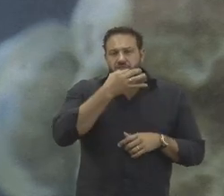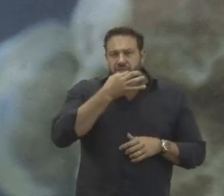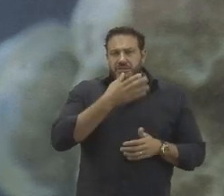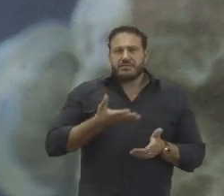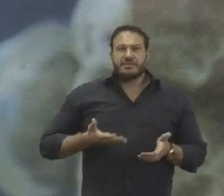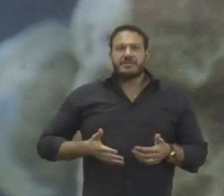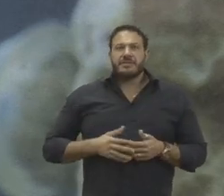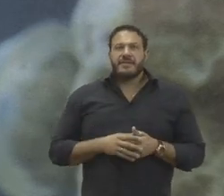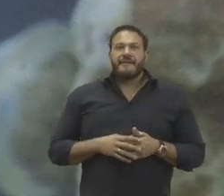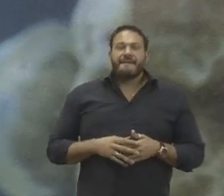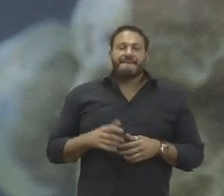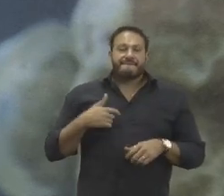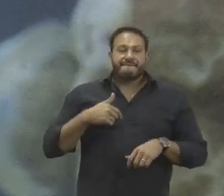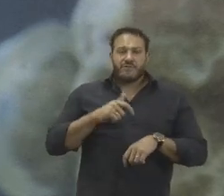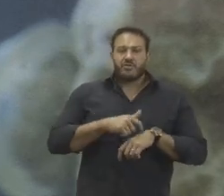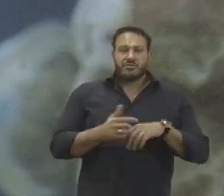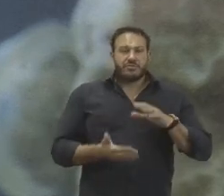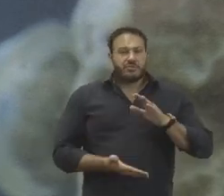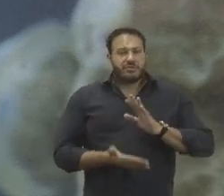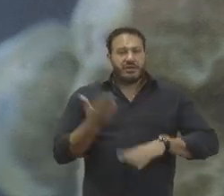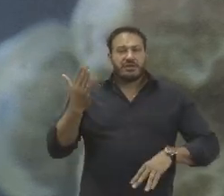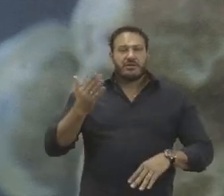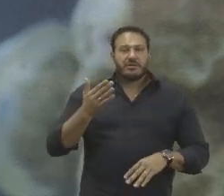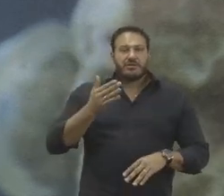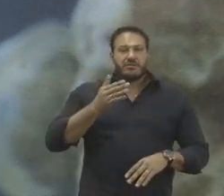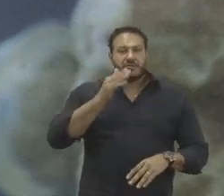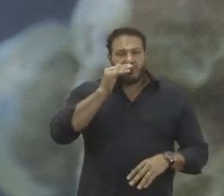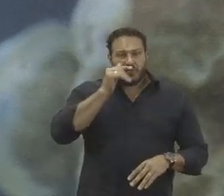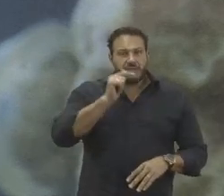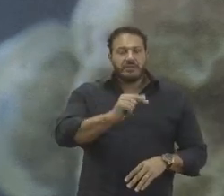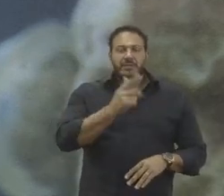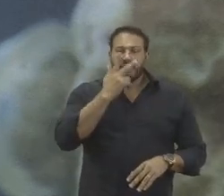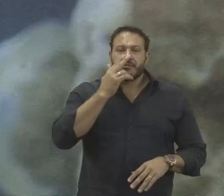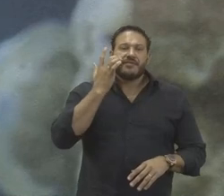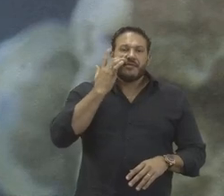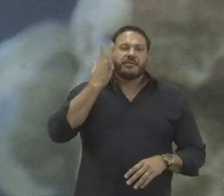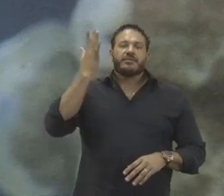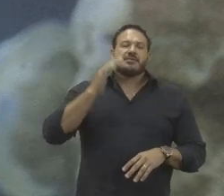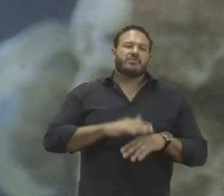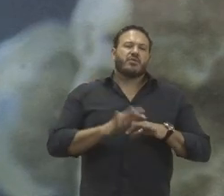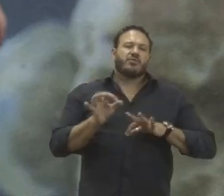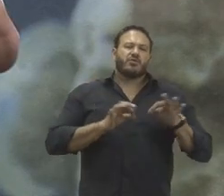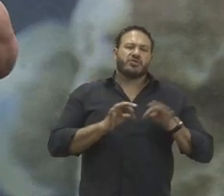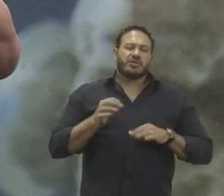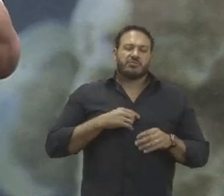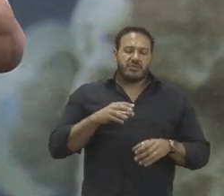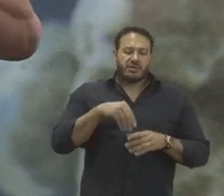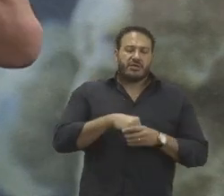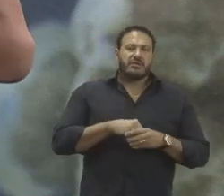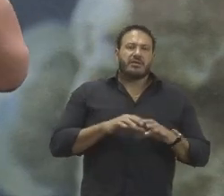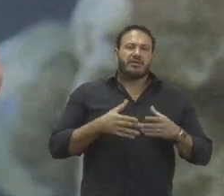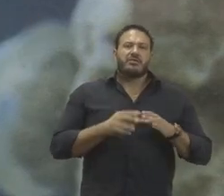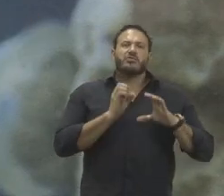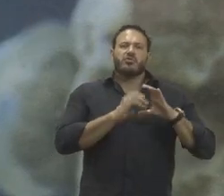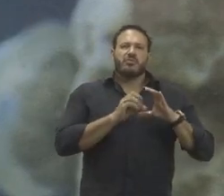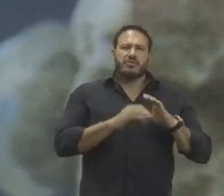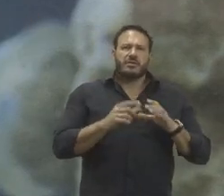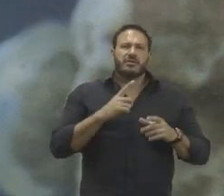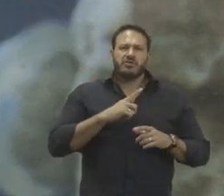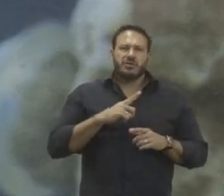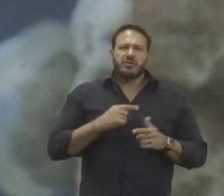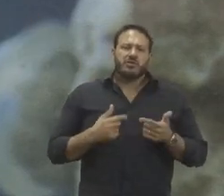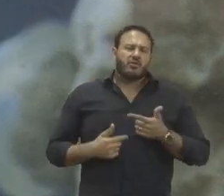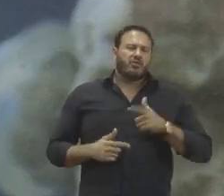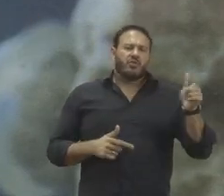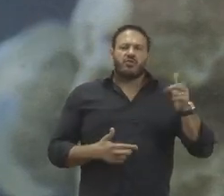e quando eu saí curiosamente viabilizou o projeto porque quando eu estava dentro da Globo eu tinha outras eh